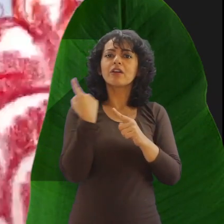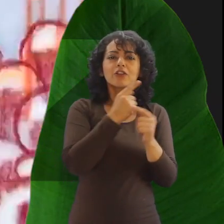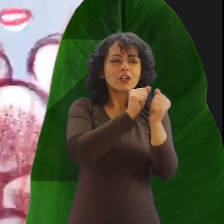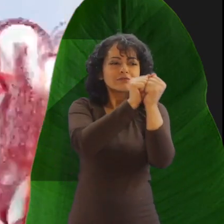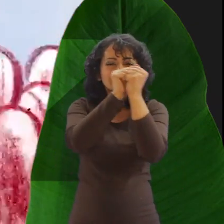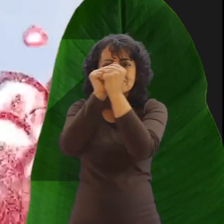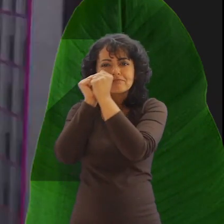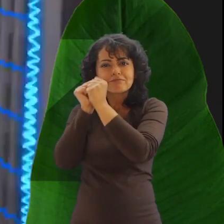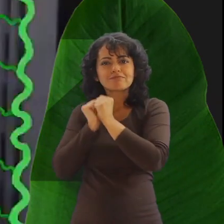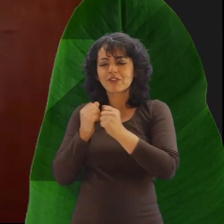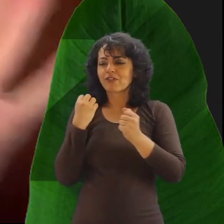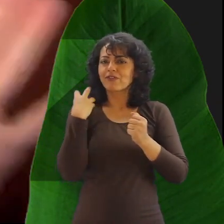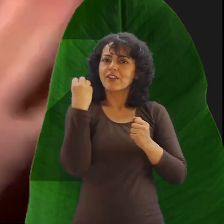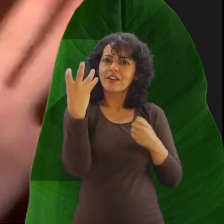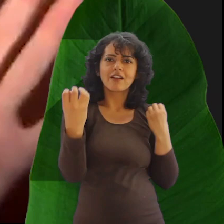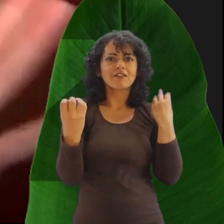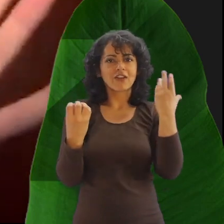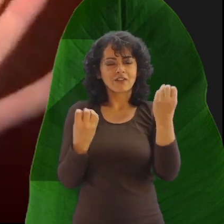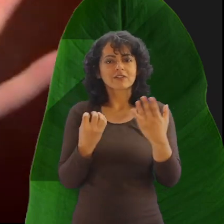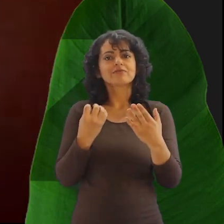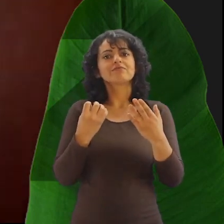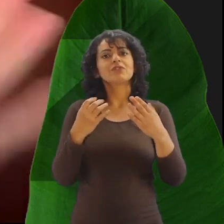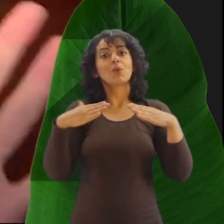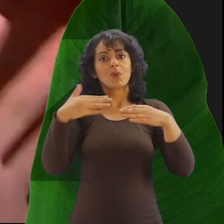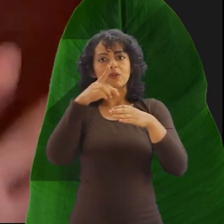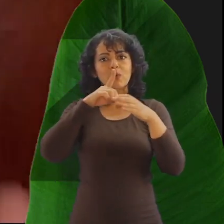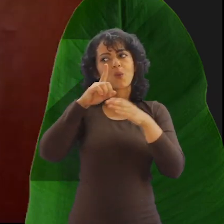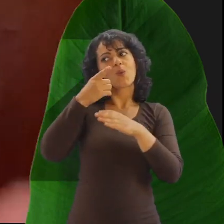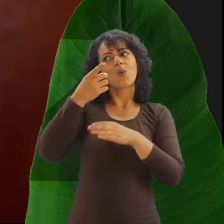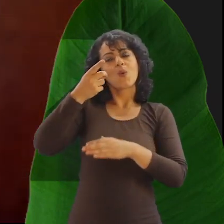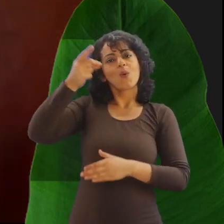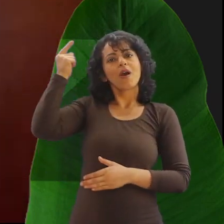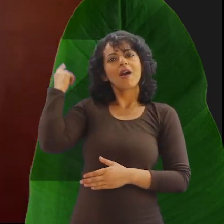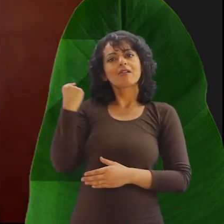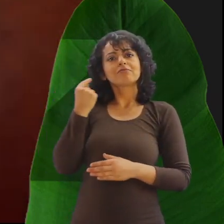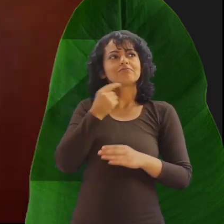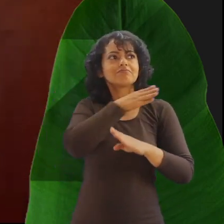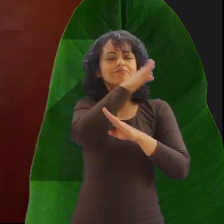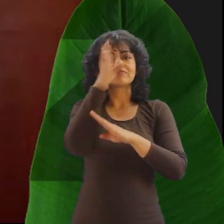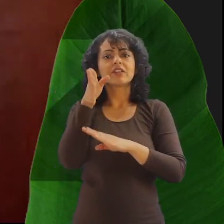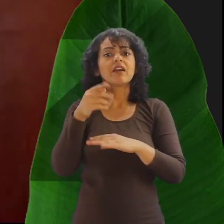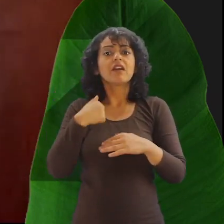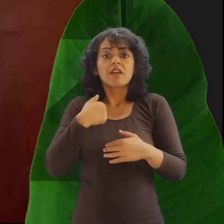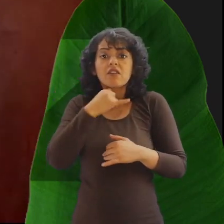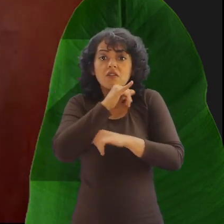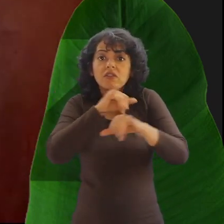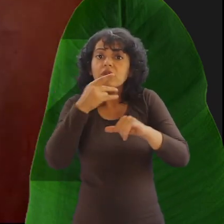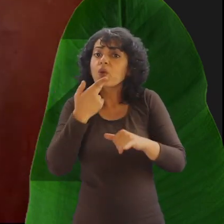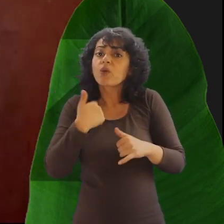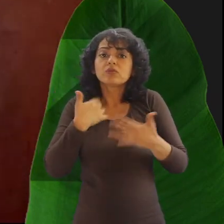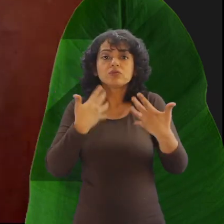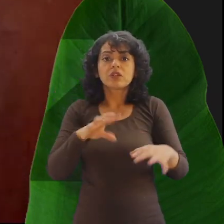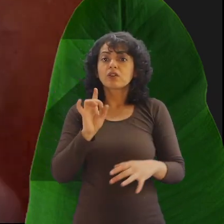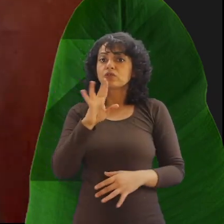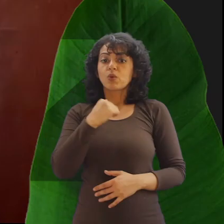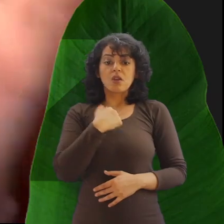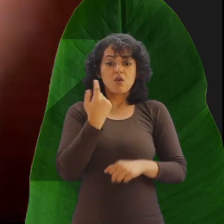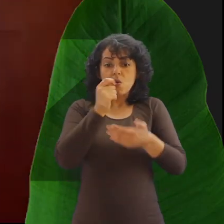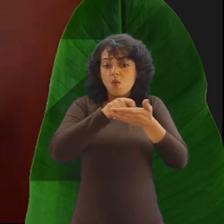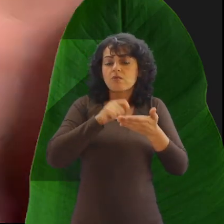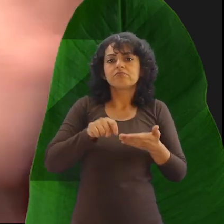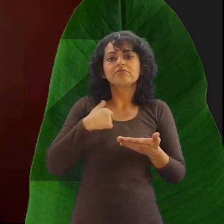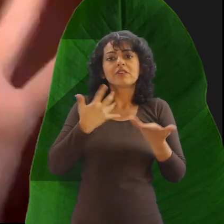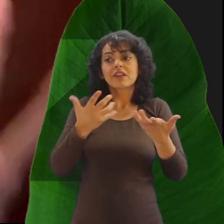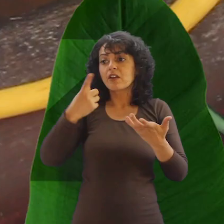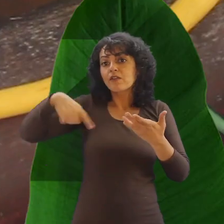ter essa vontade de, olha, não quero só que vocês sejam a banda, eu quero ter composições de vocês. Então, tem uma